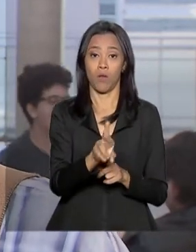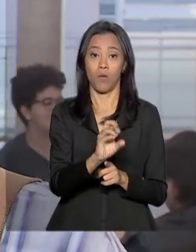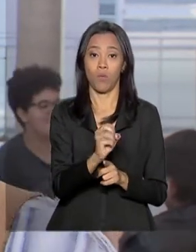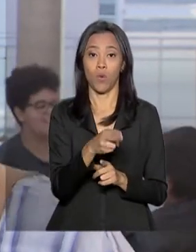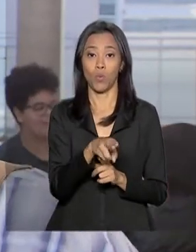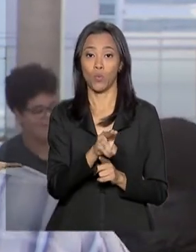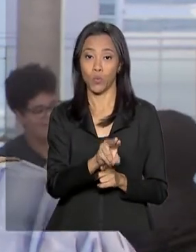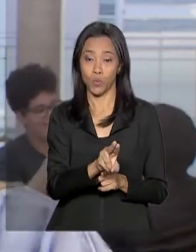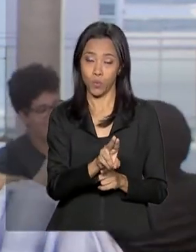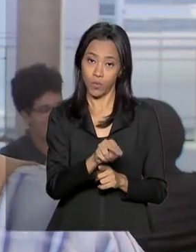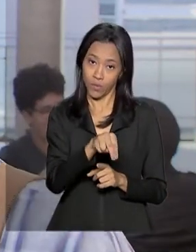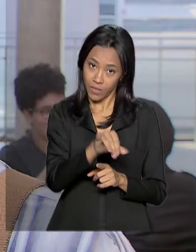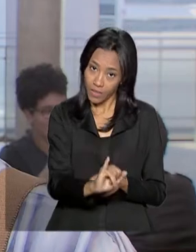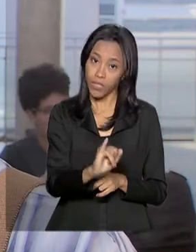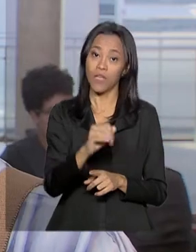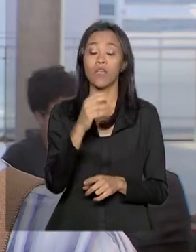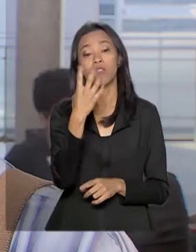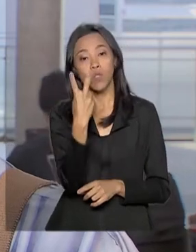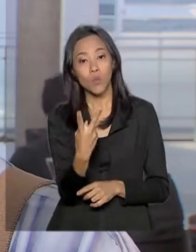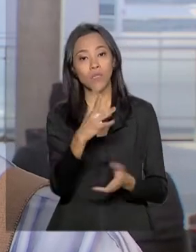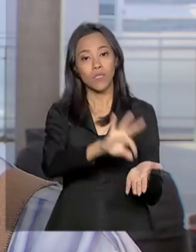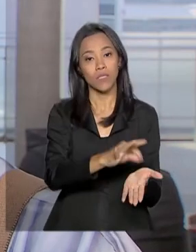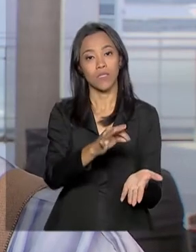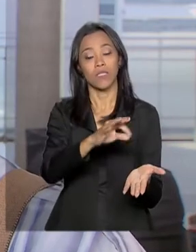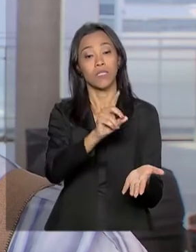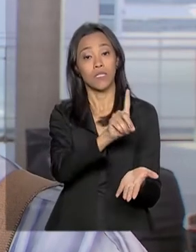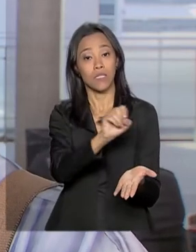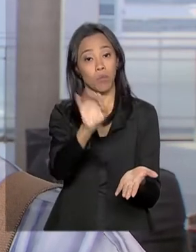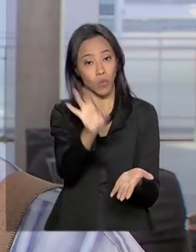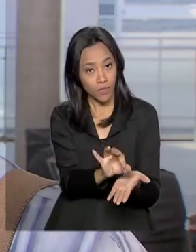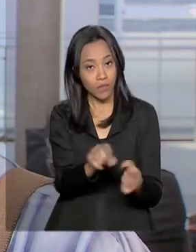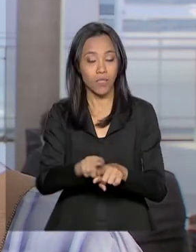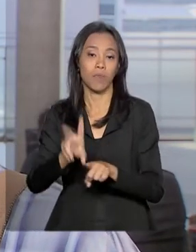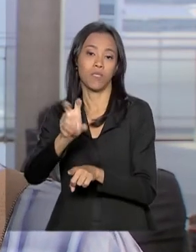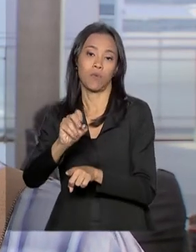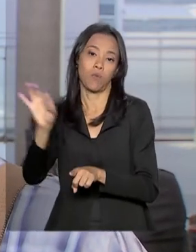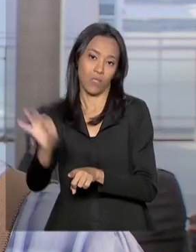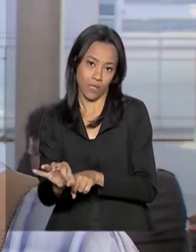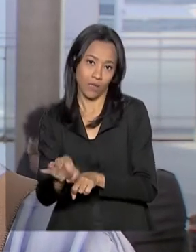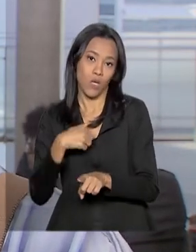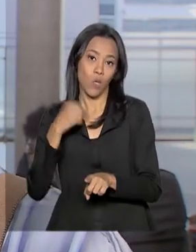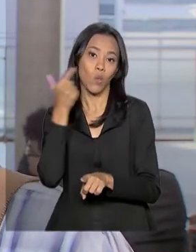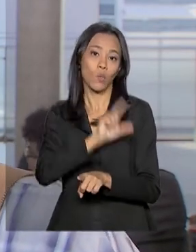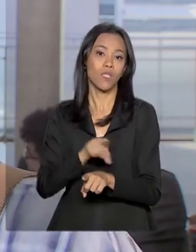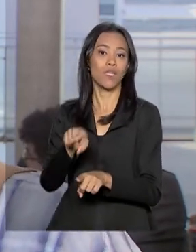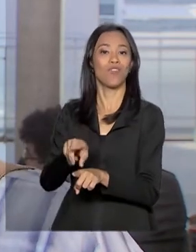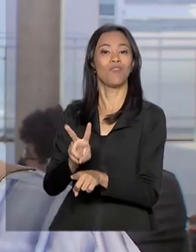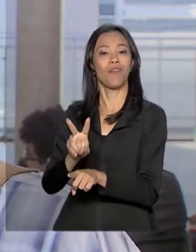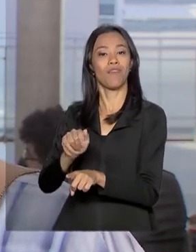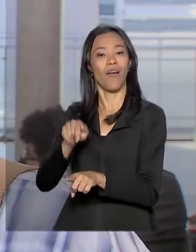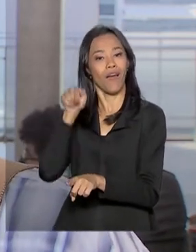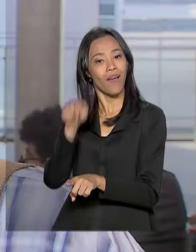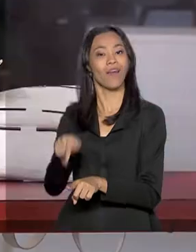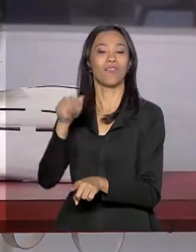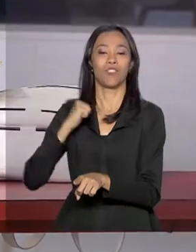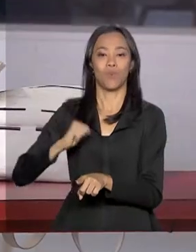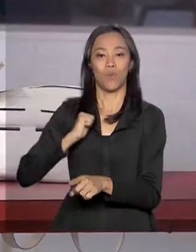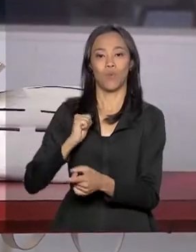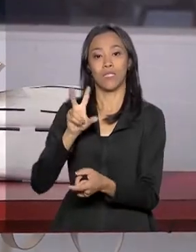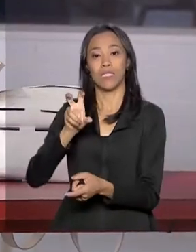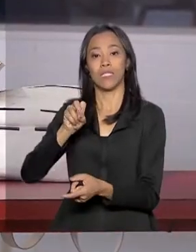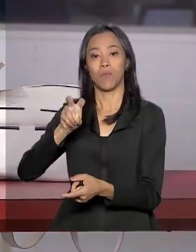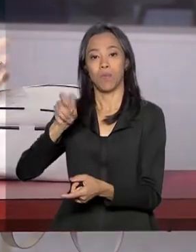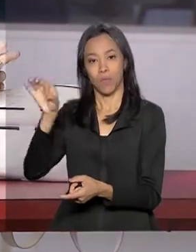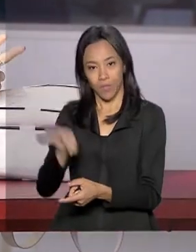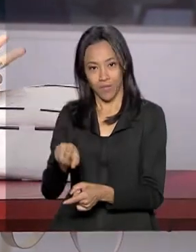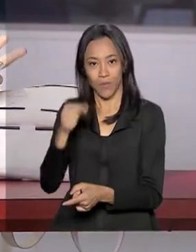Me inscrevi tanto para a vaga de 100% quanto a de 50%. E aí acabei que eu passei em primeiro lugar na vaga de 50% de bolsa. Desde que